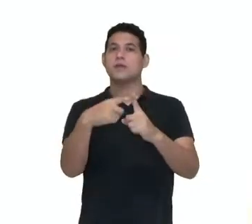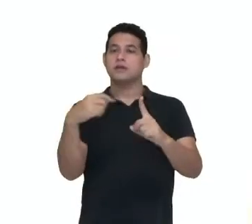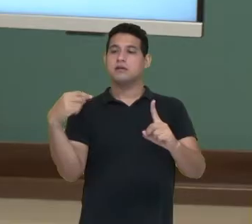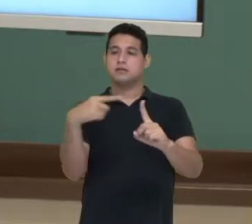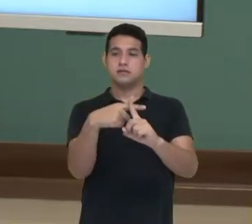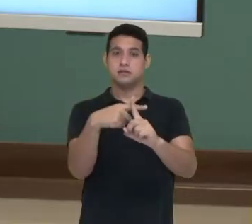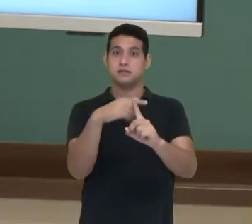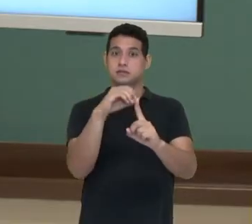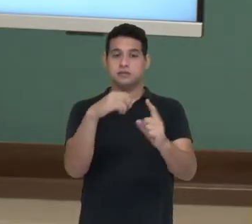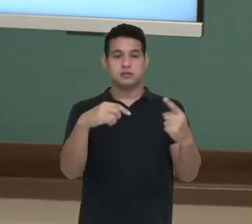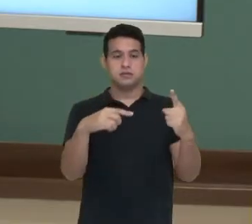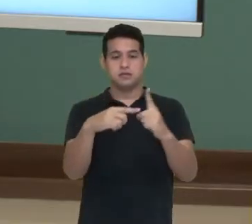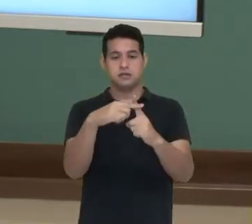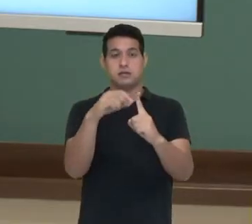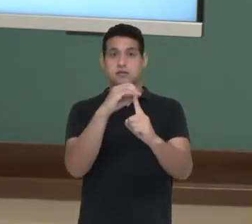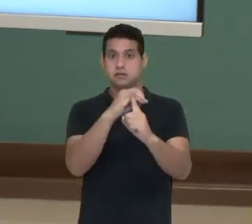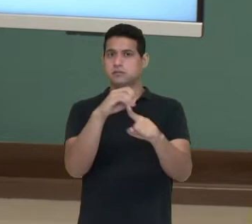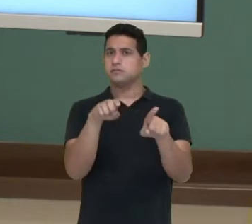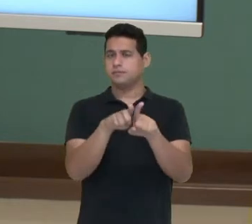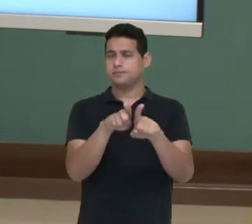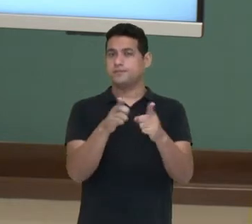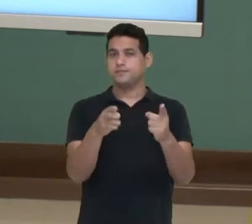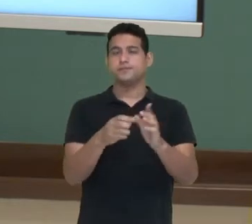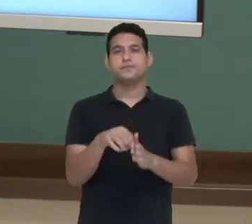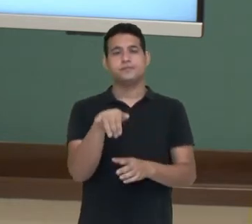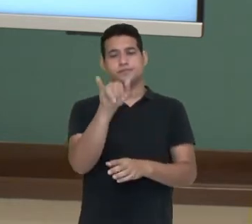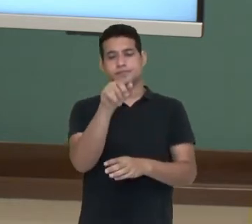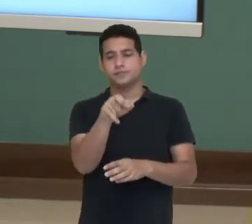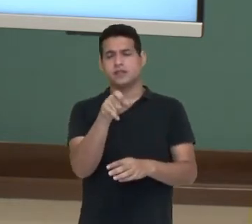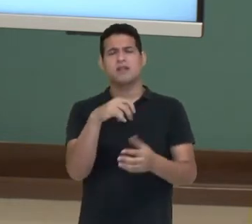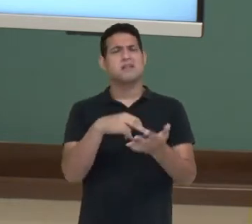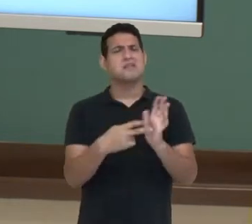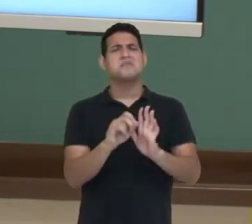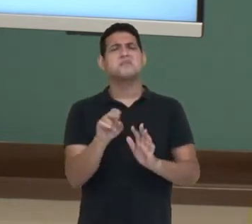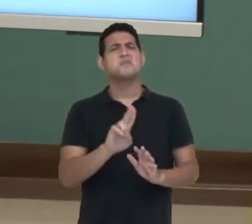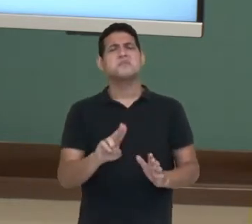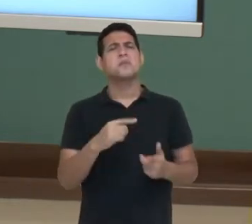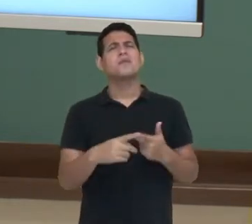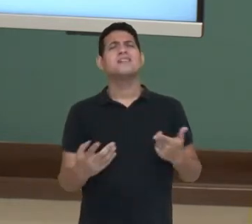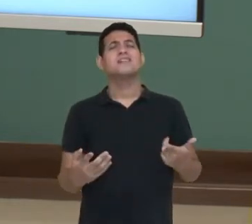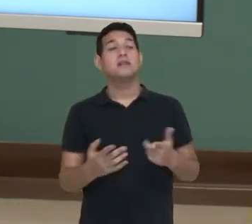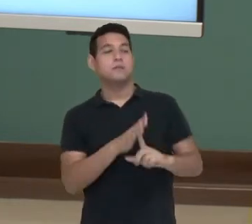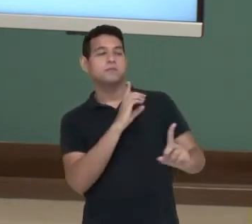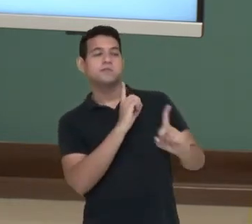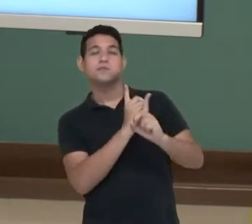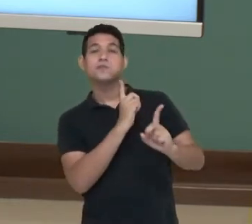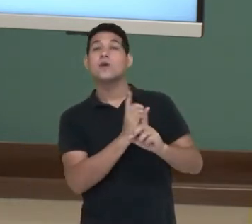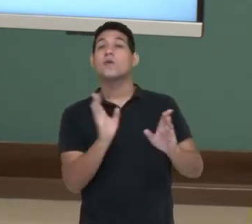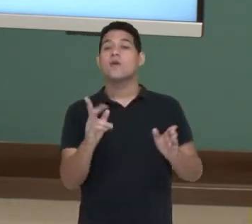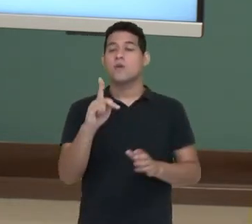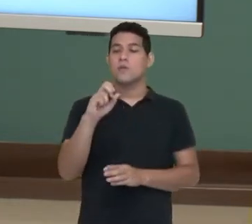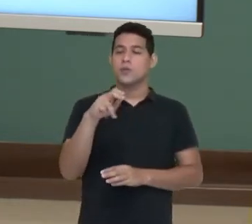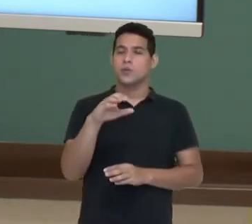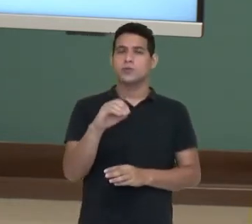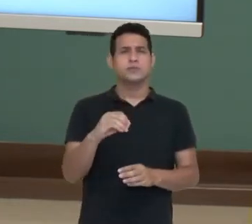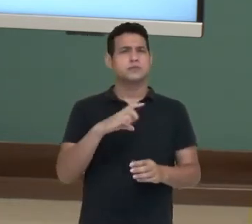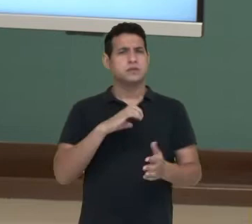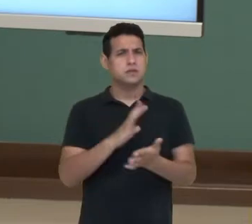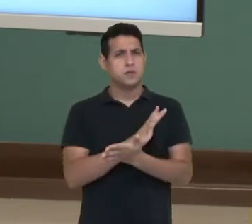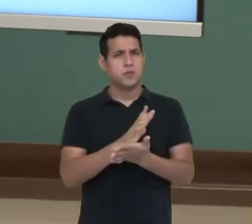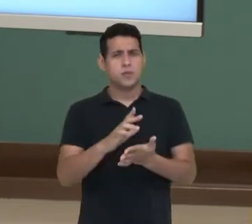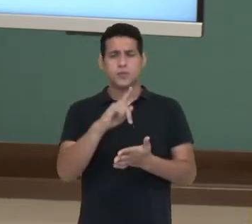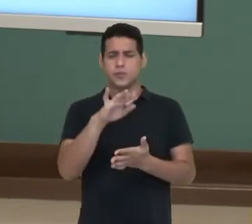X e 0 para Y. Serve para quê, gente? Para localização de pontos, né? Então, eu tenho alguns pontos